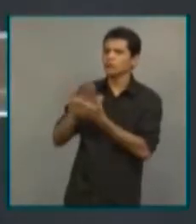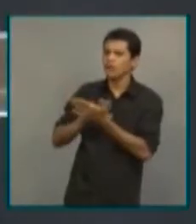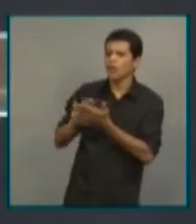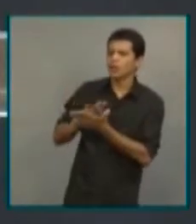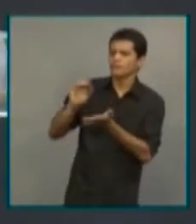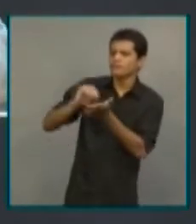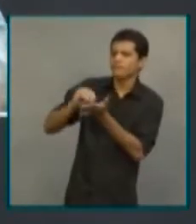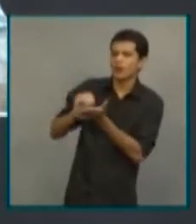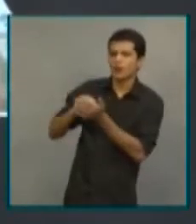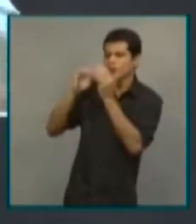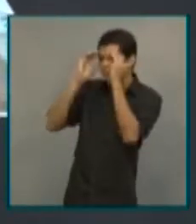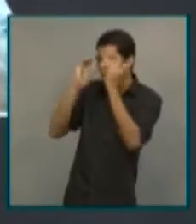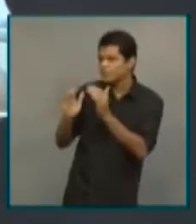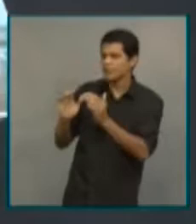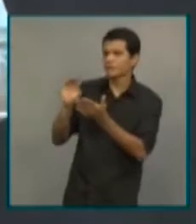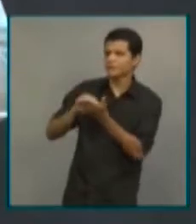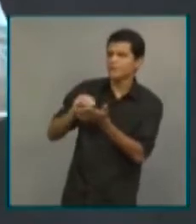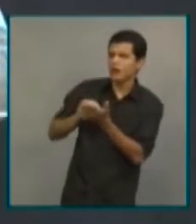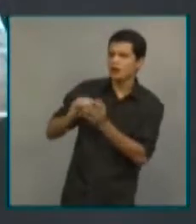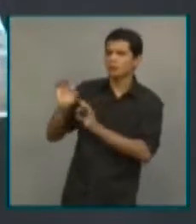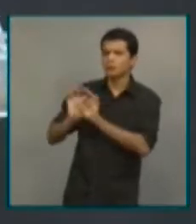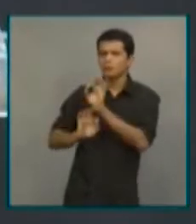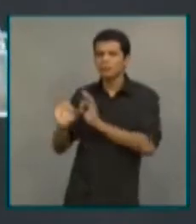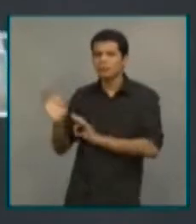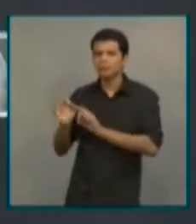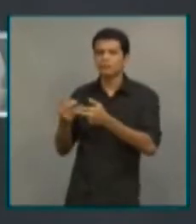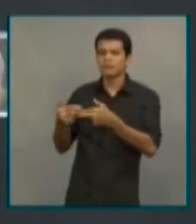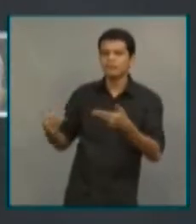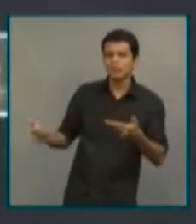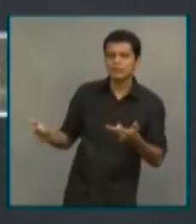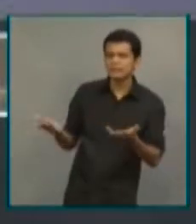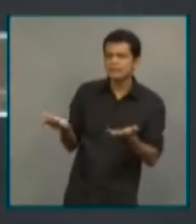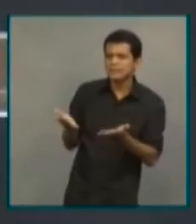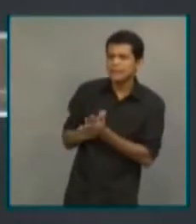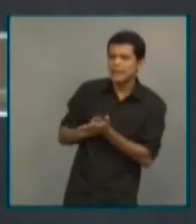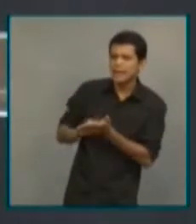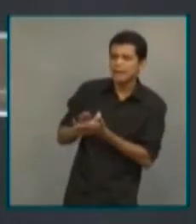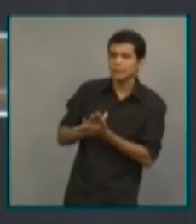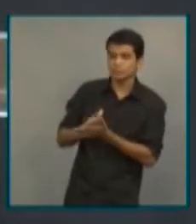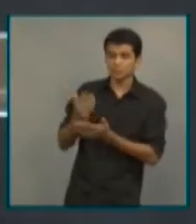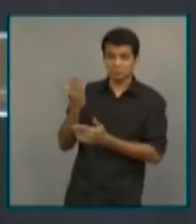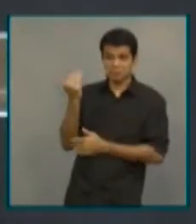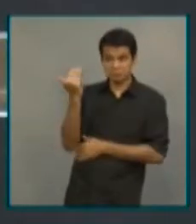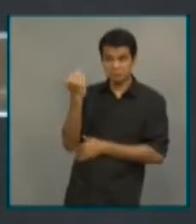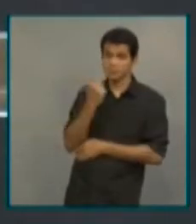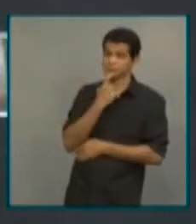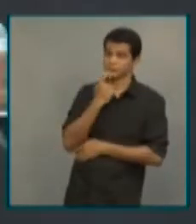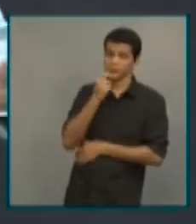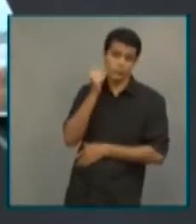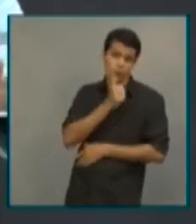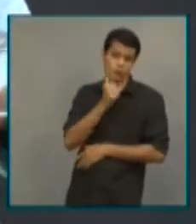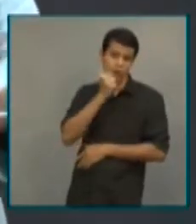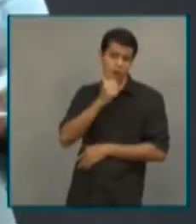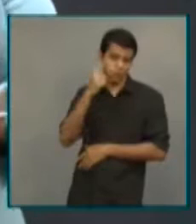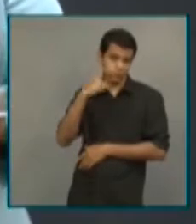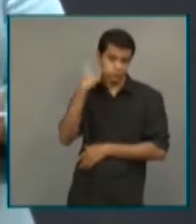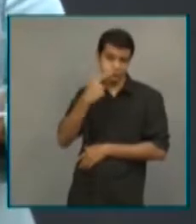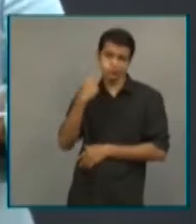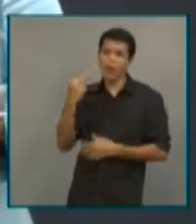tivemos uma prerrogativa de uma colega que foi presa e foi levada a uma cela